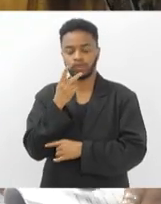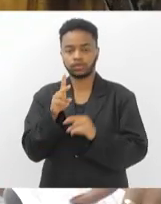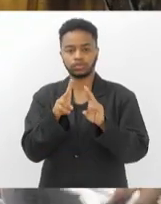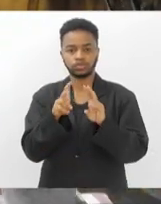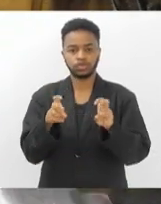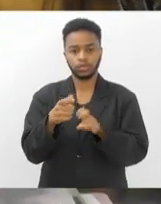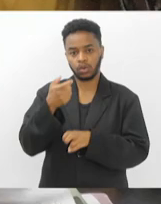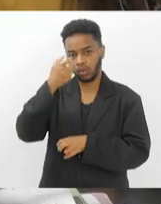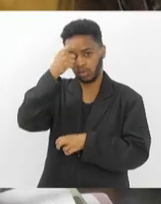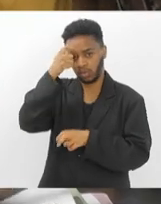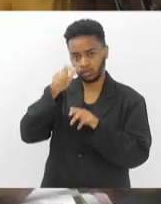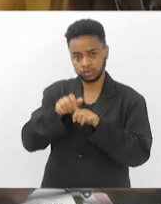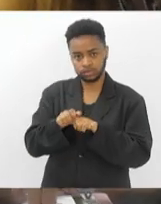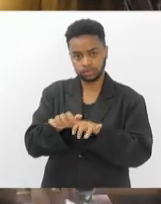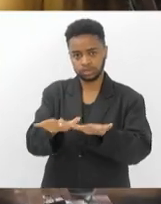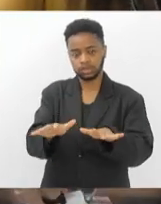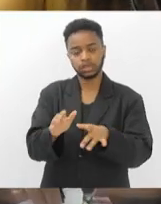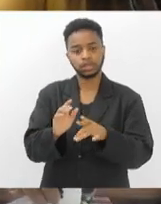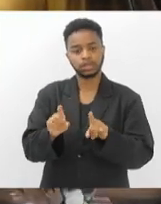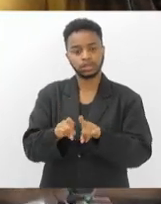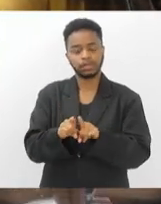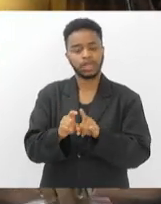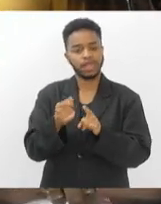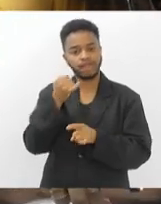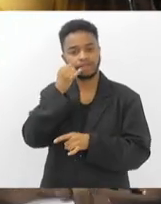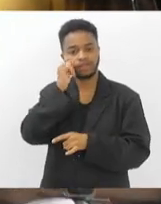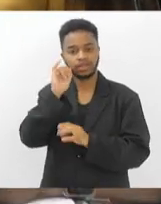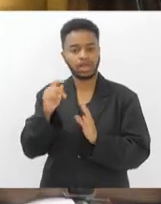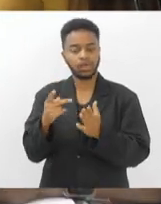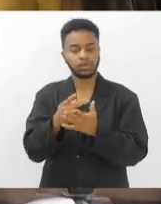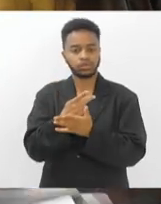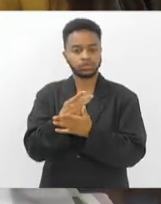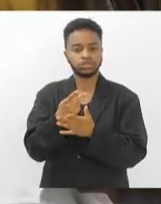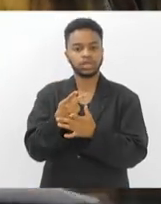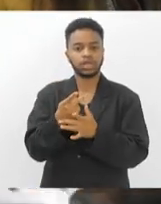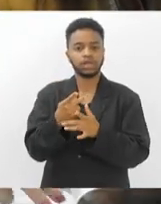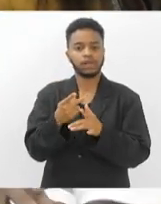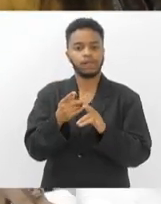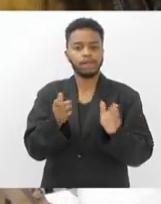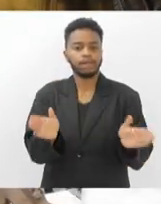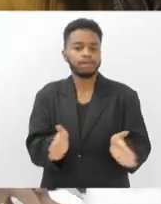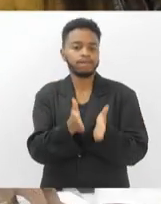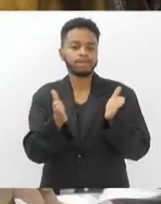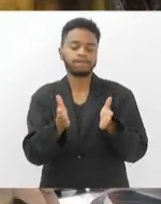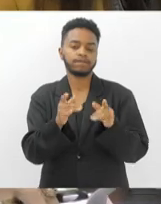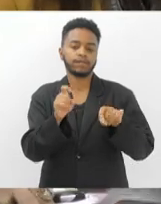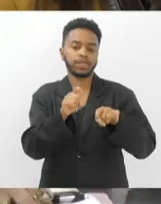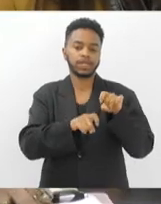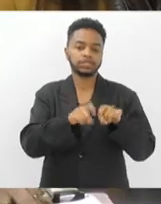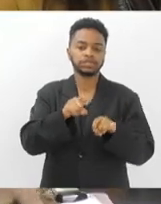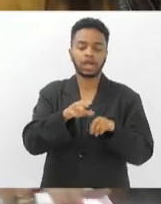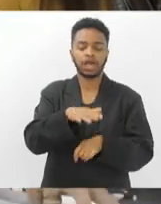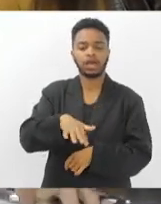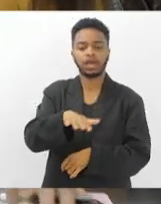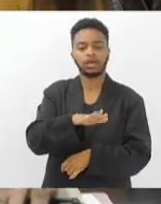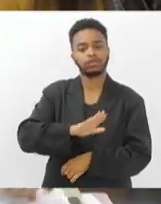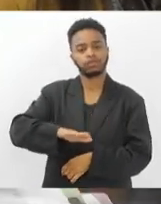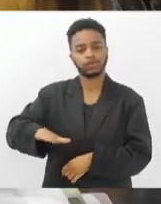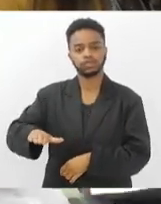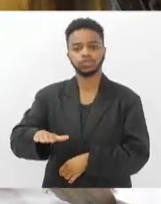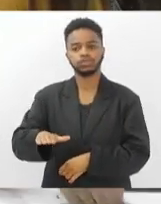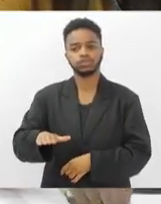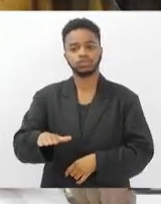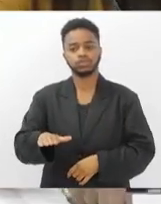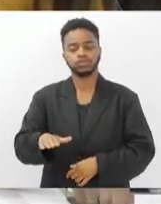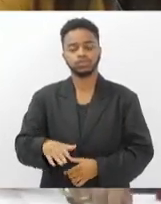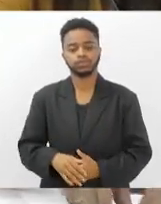conscientização, prevenção e combate à erotização infantil, sexualização precoce das... Deixa eu